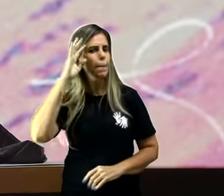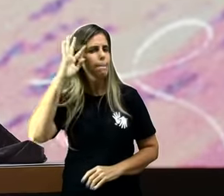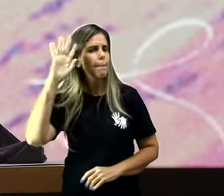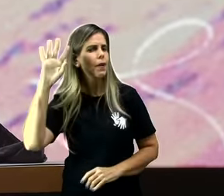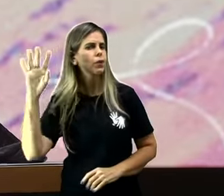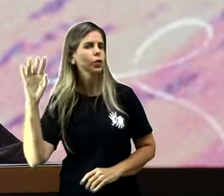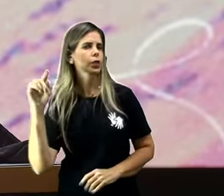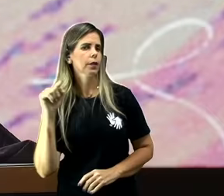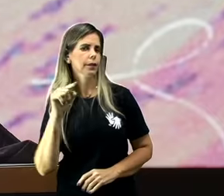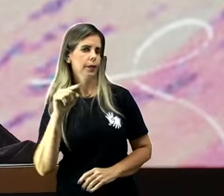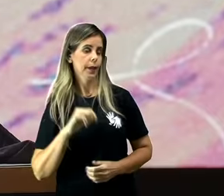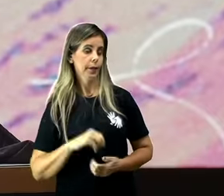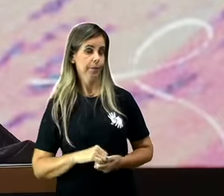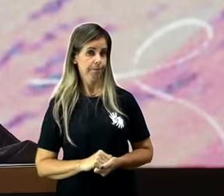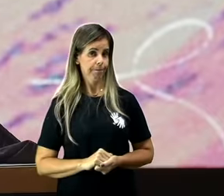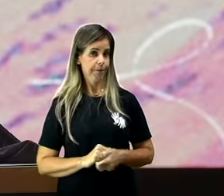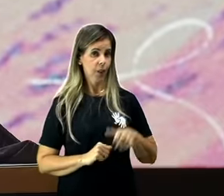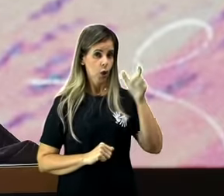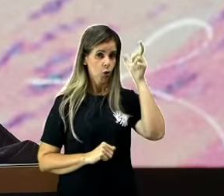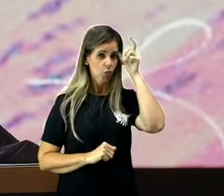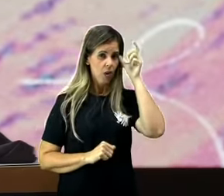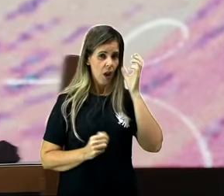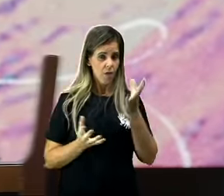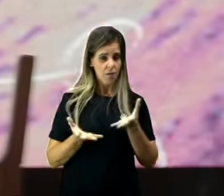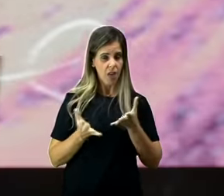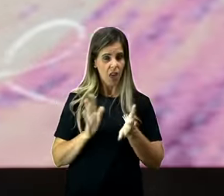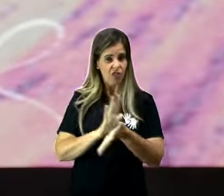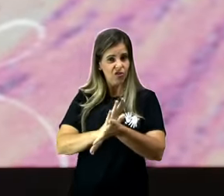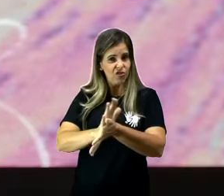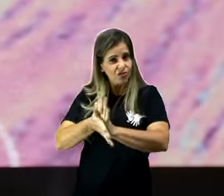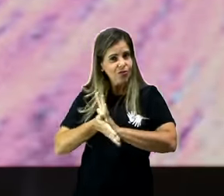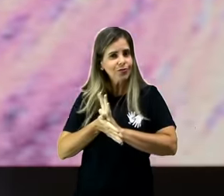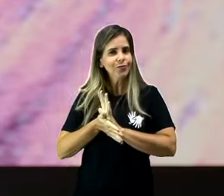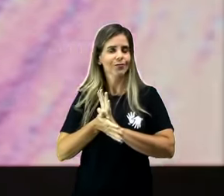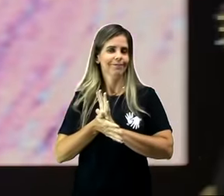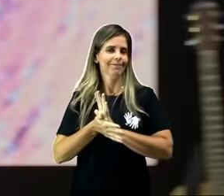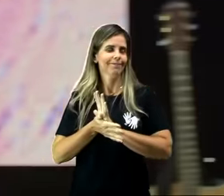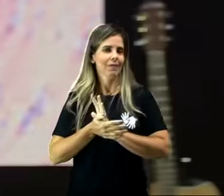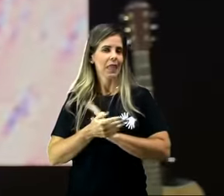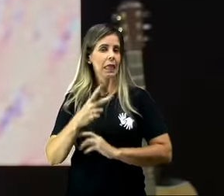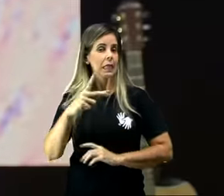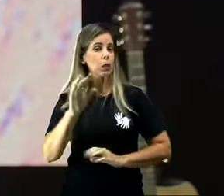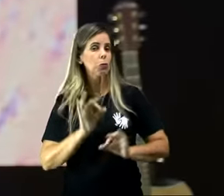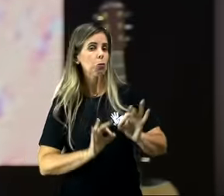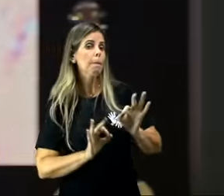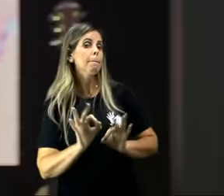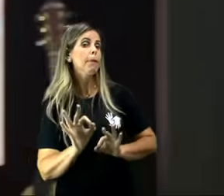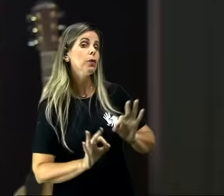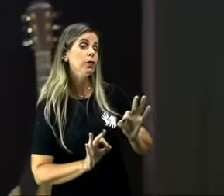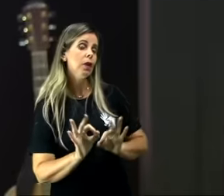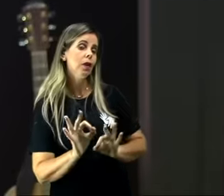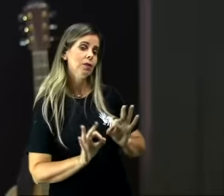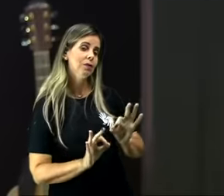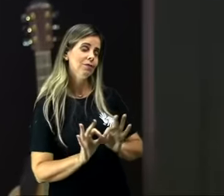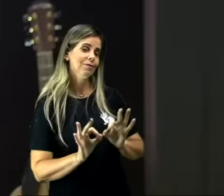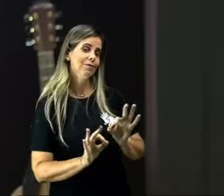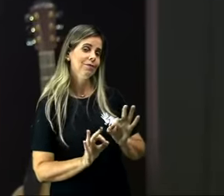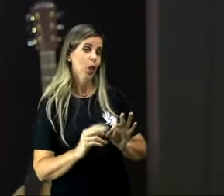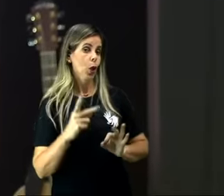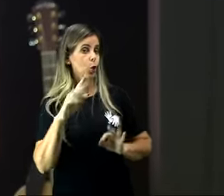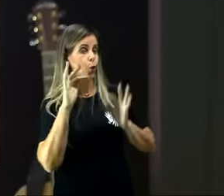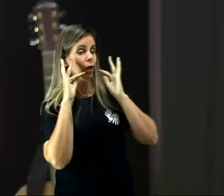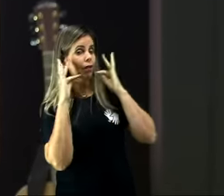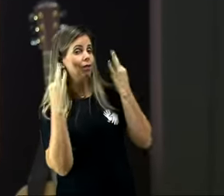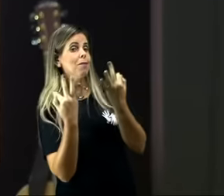Está entendendo o que eu estou falando? Satanás em algum momento achou que poderia paralisar o avanço da comitiva de Jesus Church,